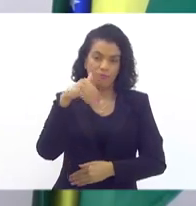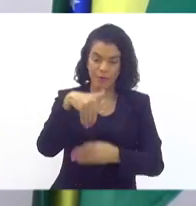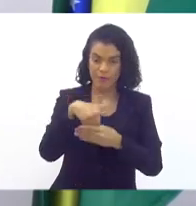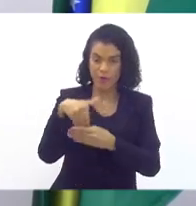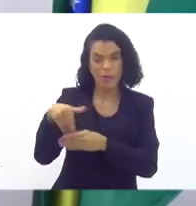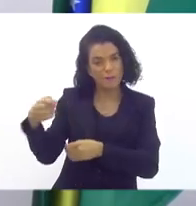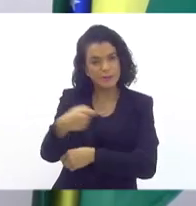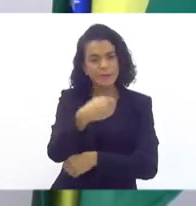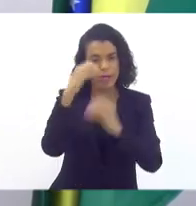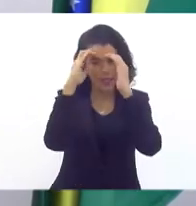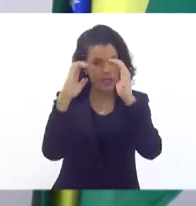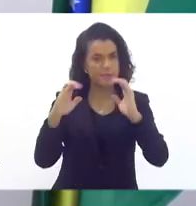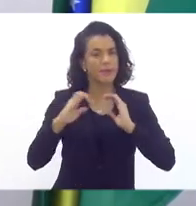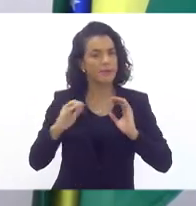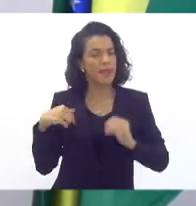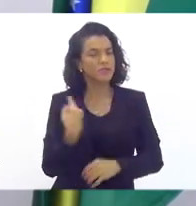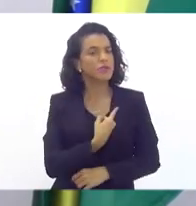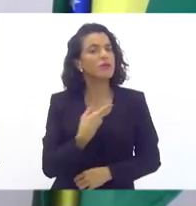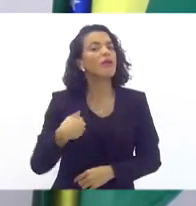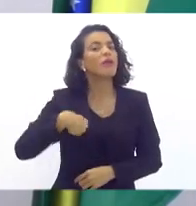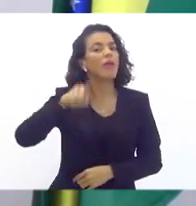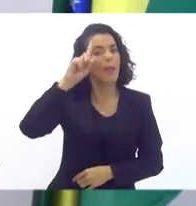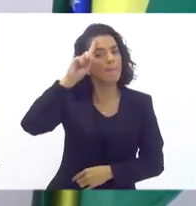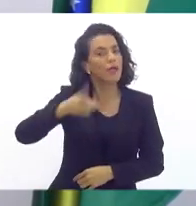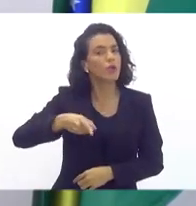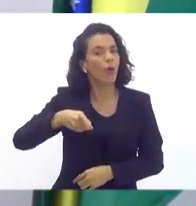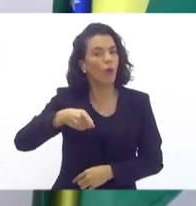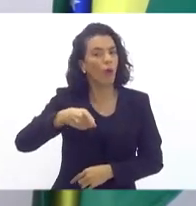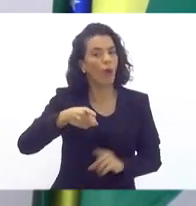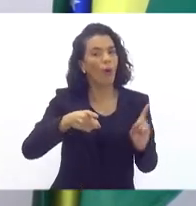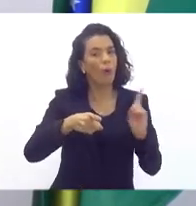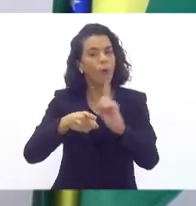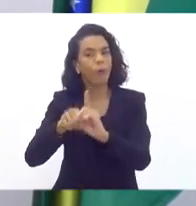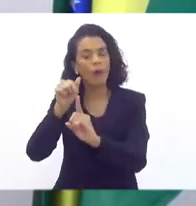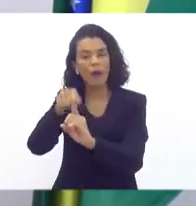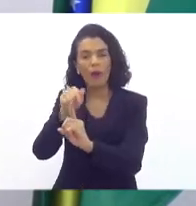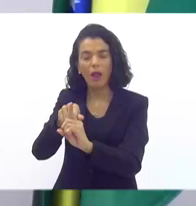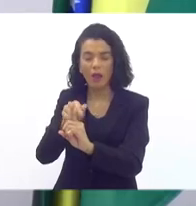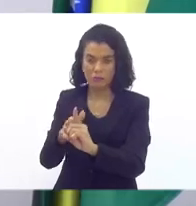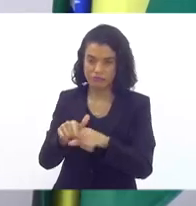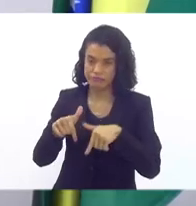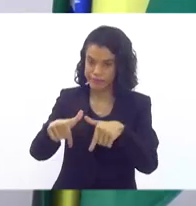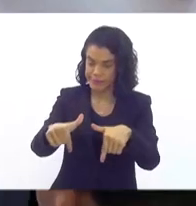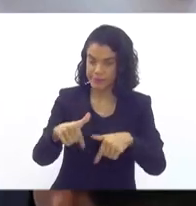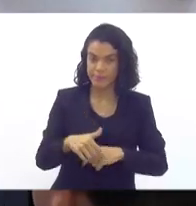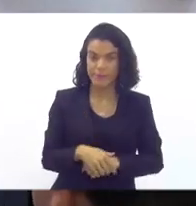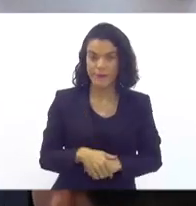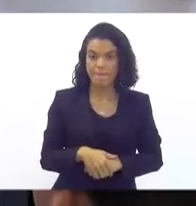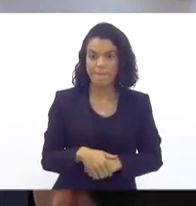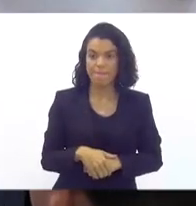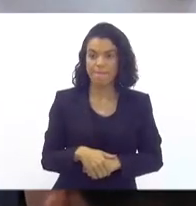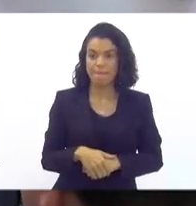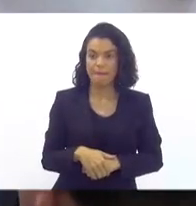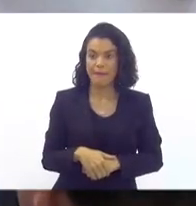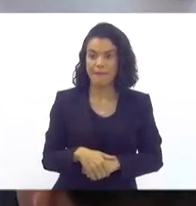tem que respeitar ou pelo menos dizer quem delegou a ele essa missão tão importante pra nossa segurança pública obrigado